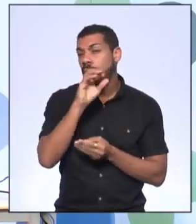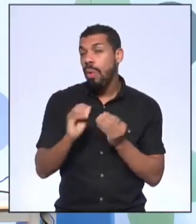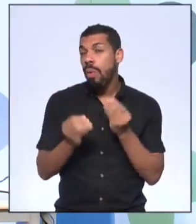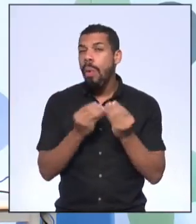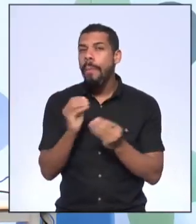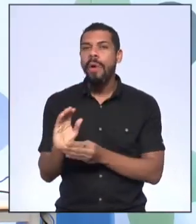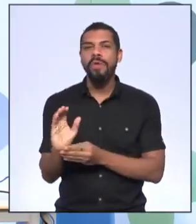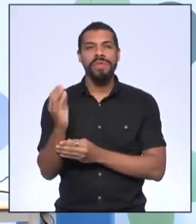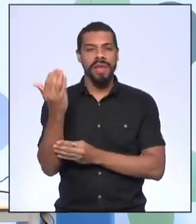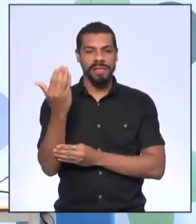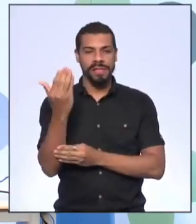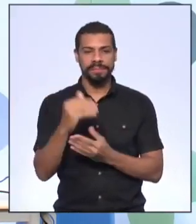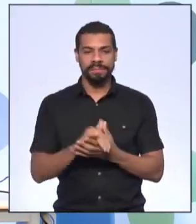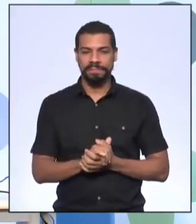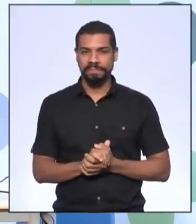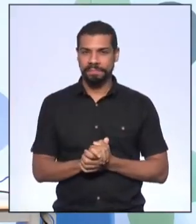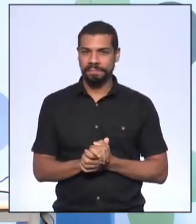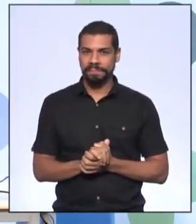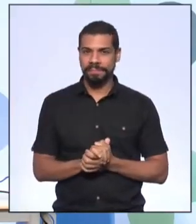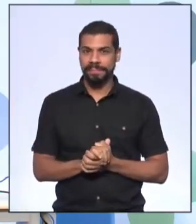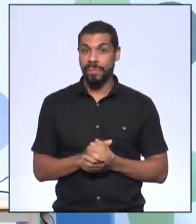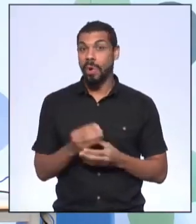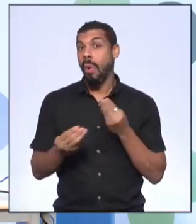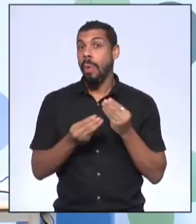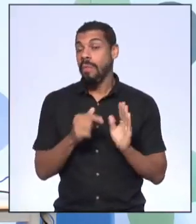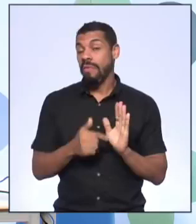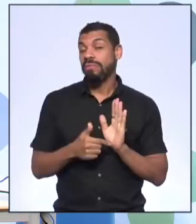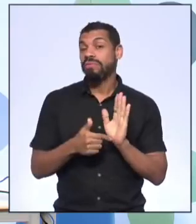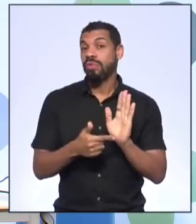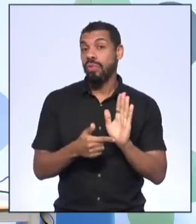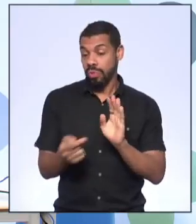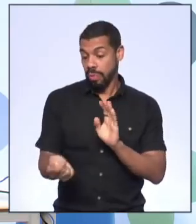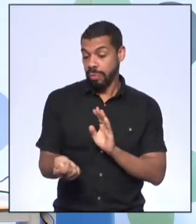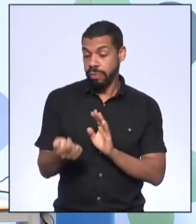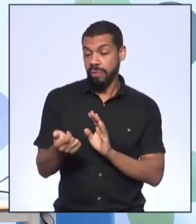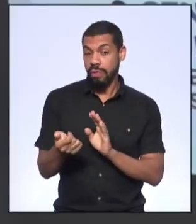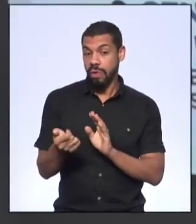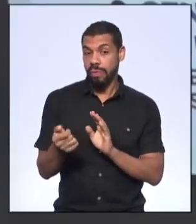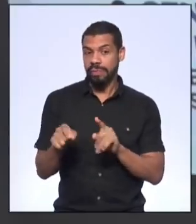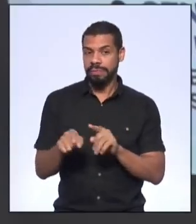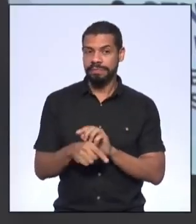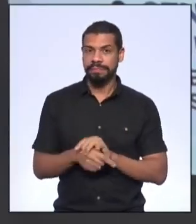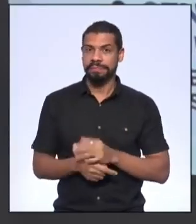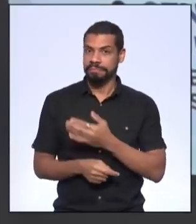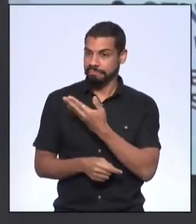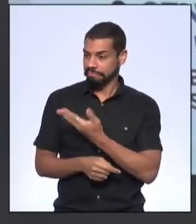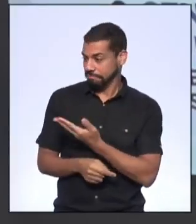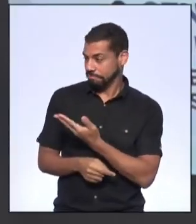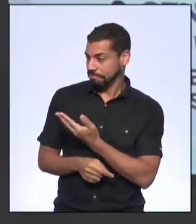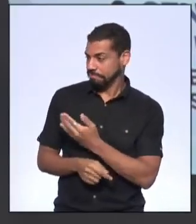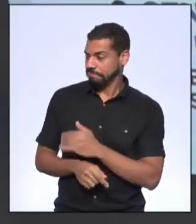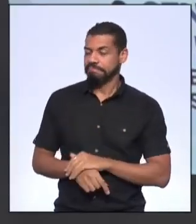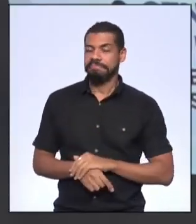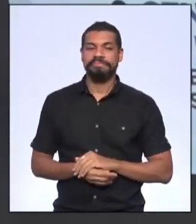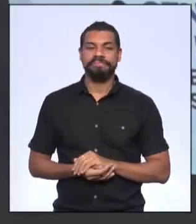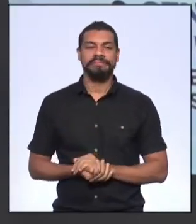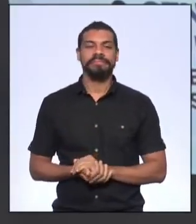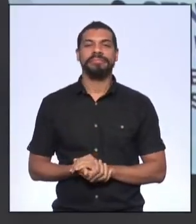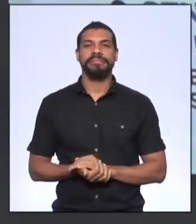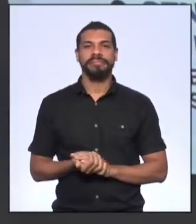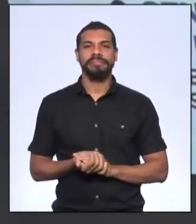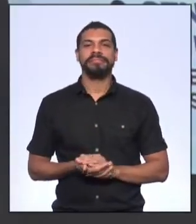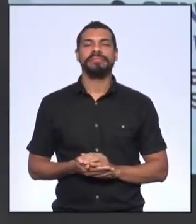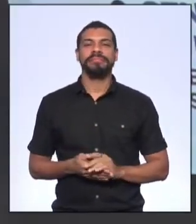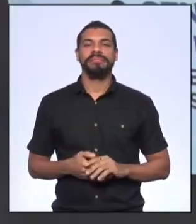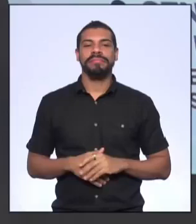tá? Vamos ver como essa condução vai ocorrer quando eu ligar aqui o sisteminha aqui. Então, eu vou ligar aqui o sisteminha.